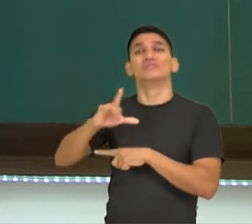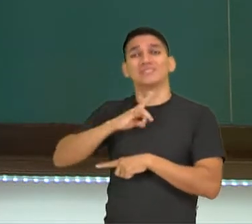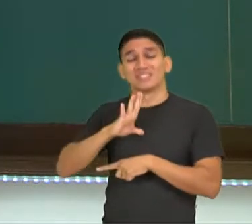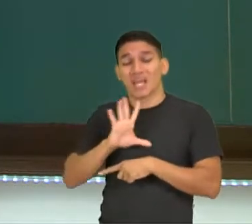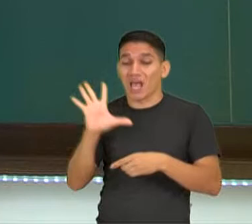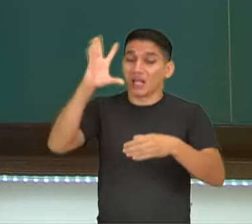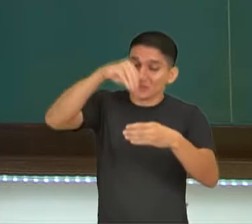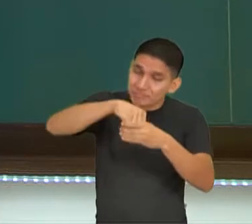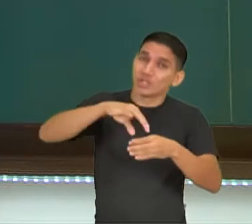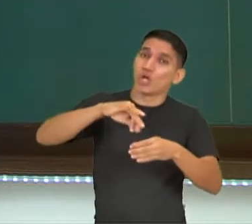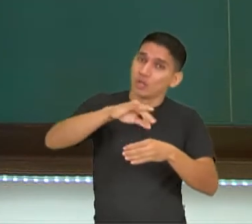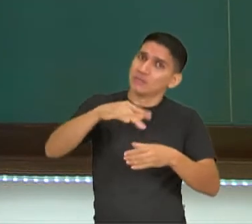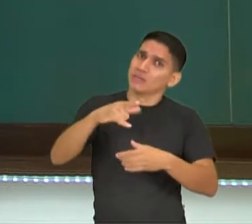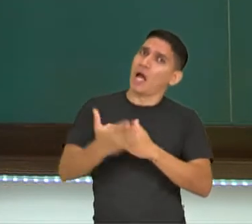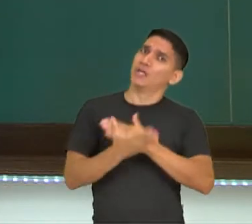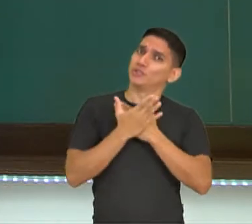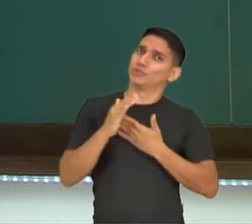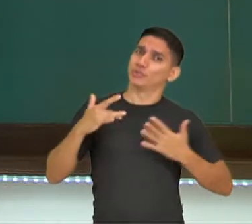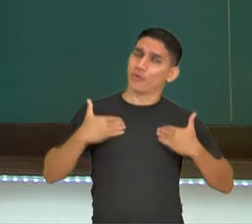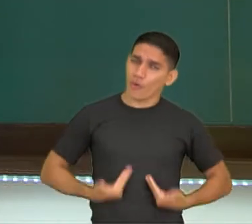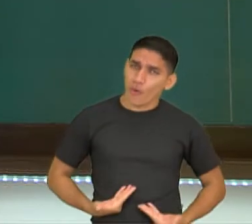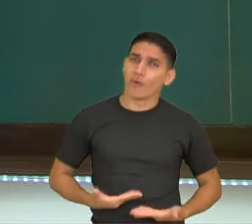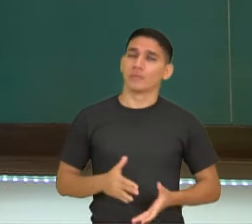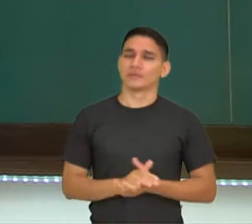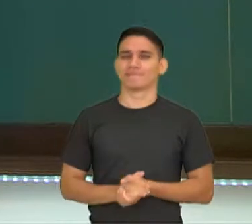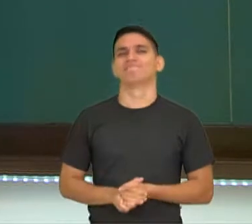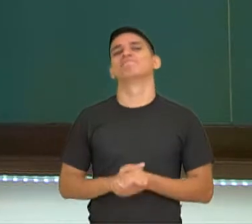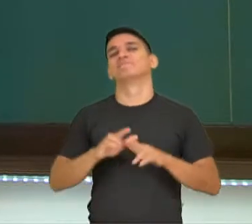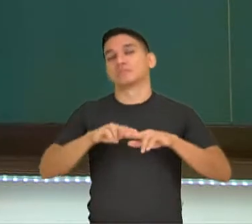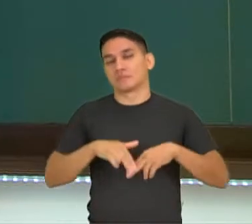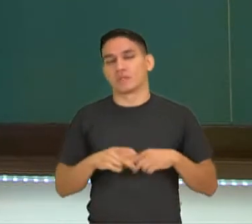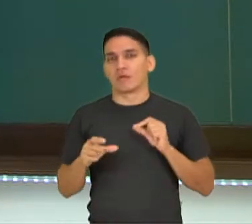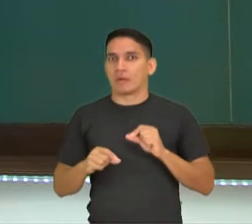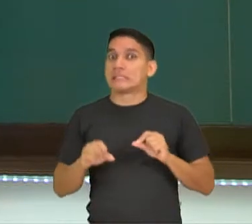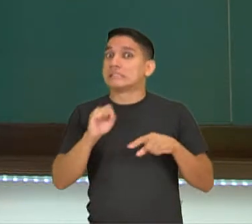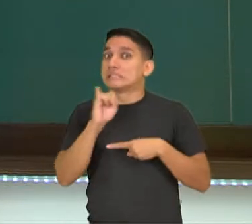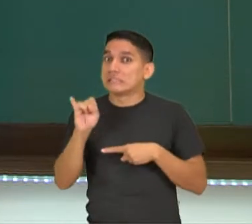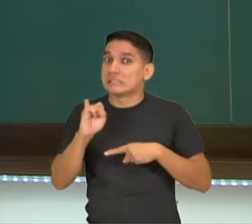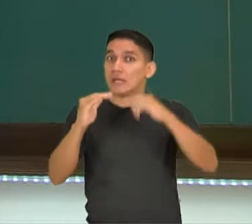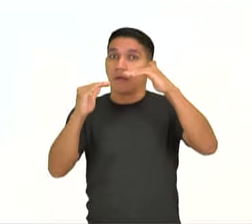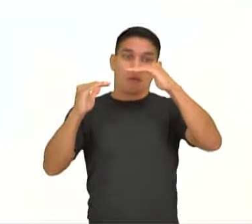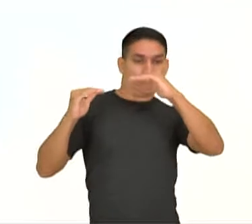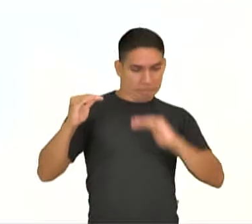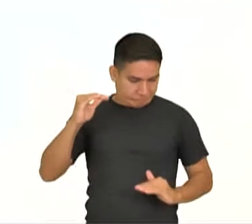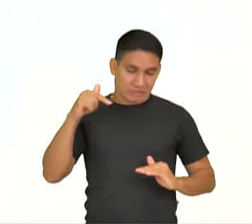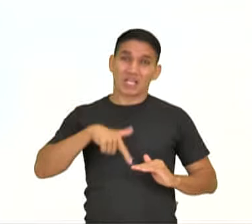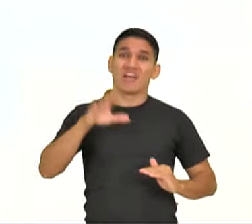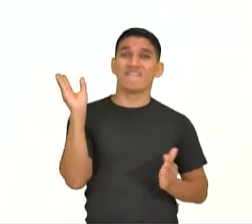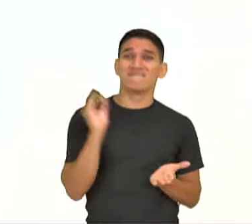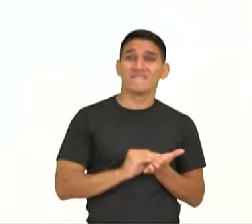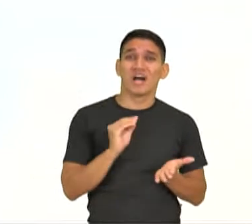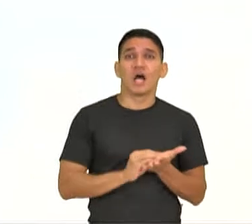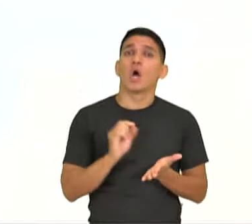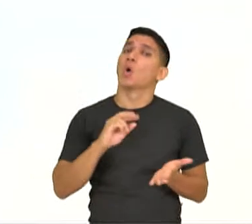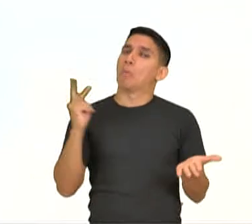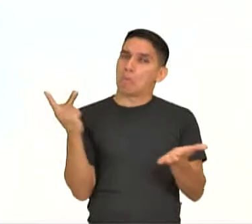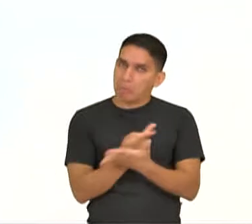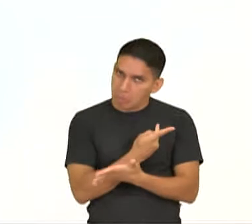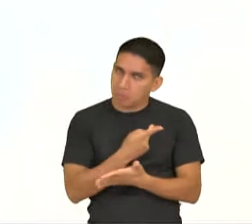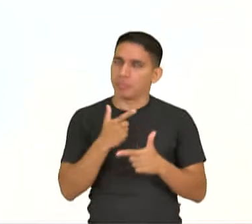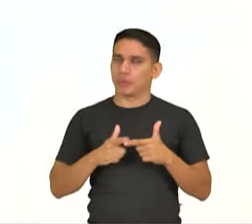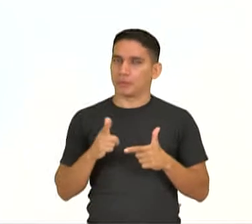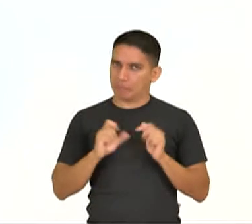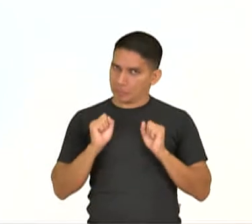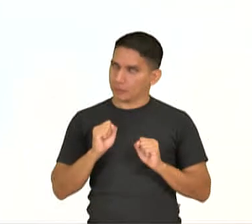sal? Pois é, né? Tem o problema da falta dele também. Falta de sódio. A deficiência